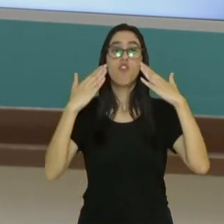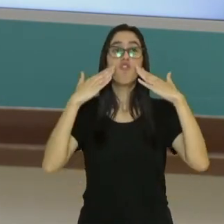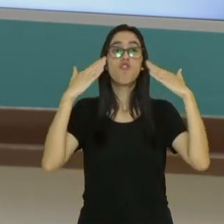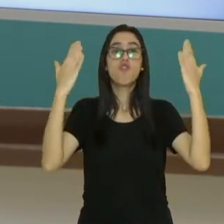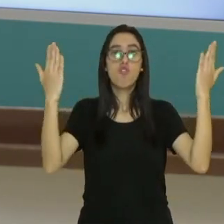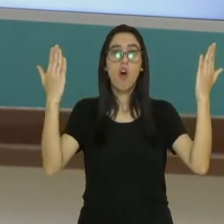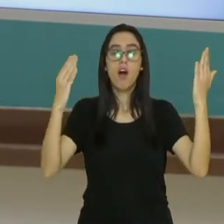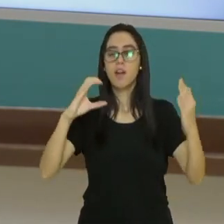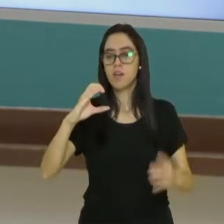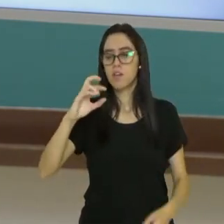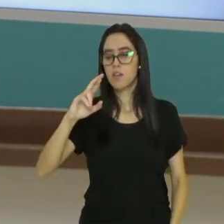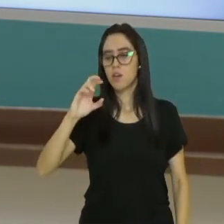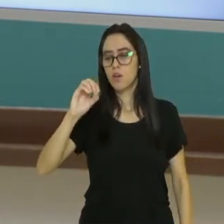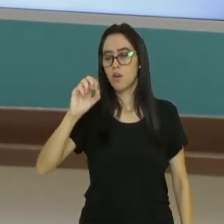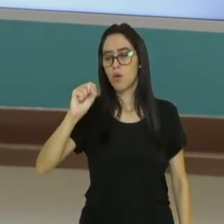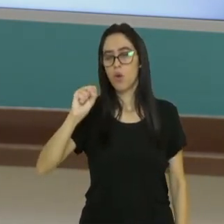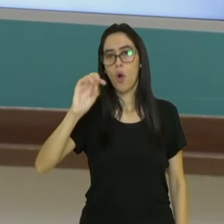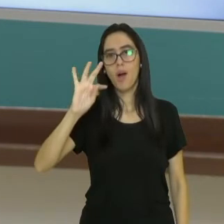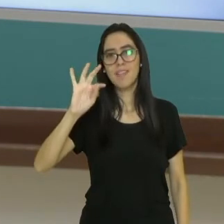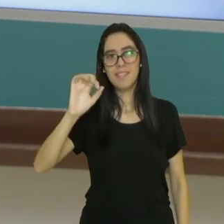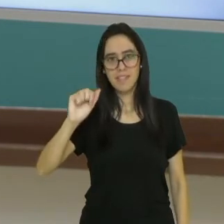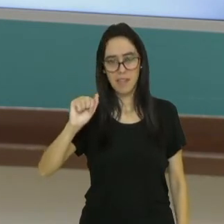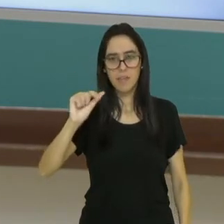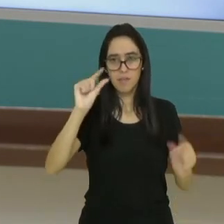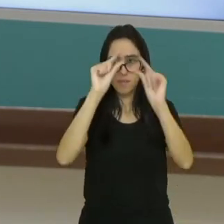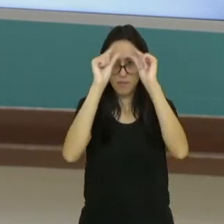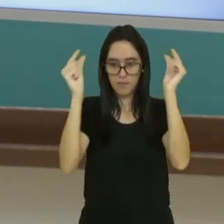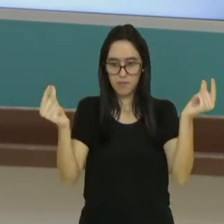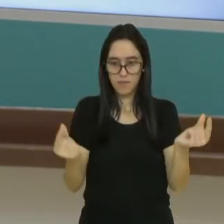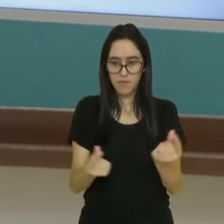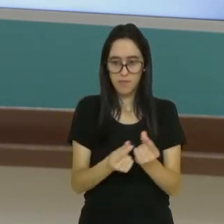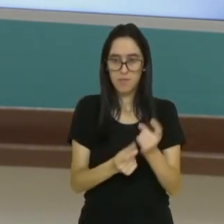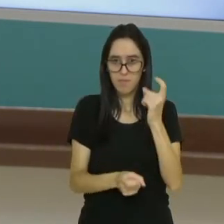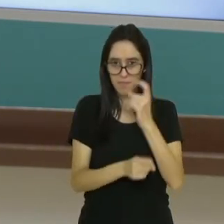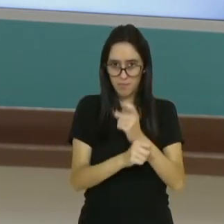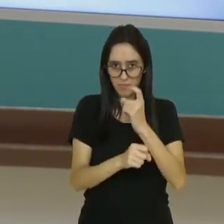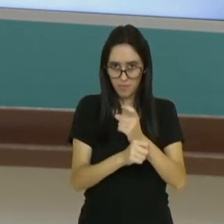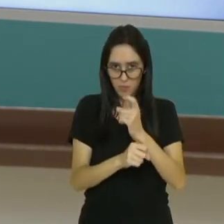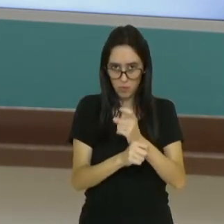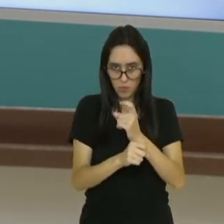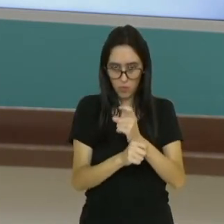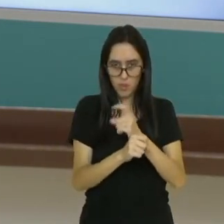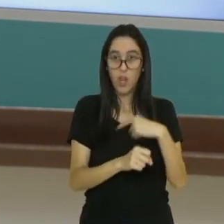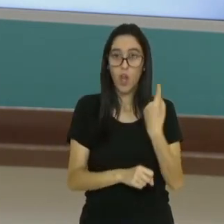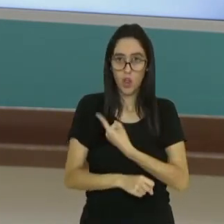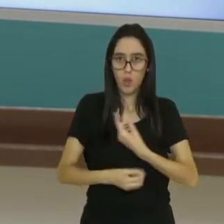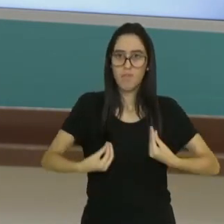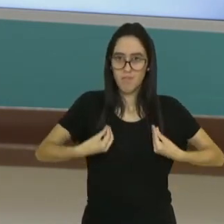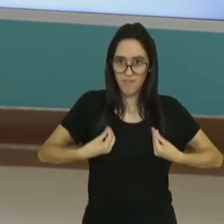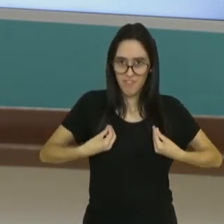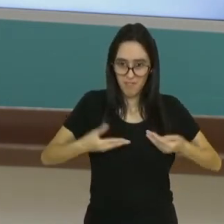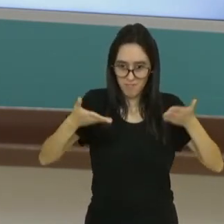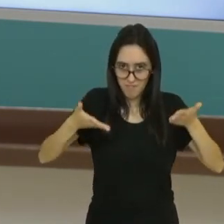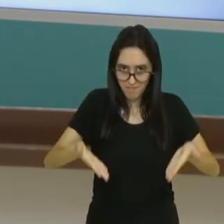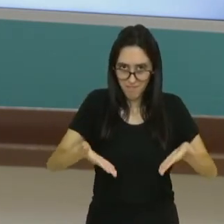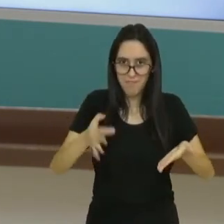a crosta, que é essa parte sólida, resfriada, que é onde nós estamos, né? Que dá